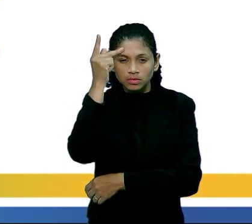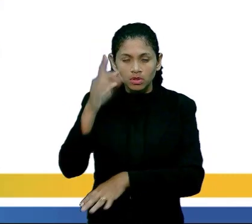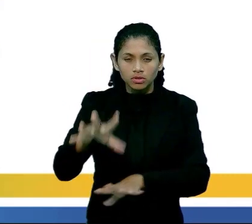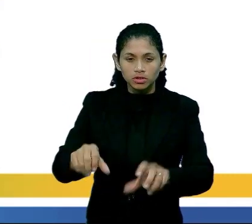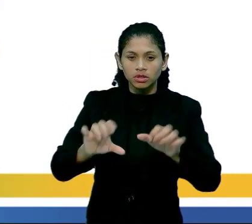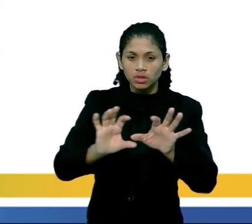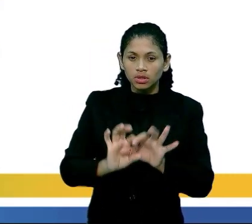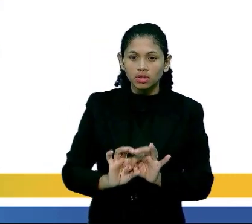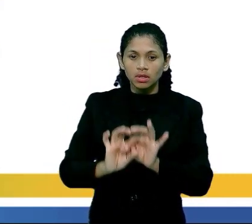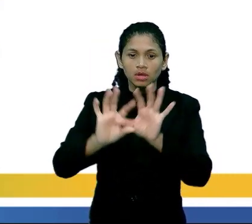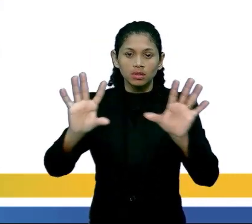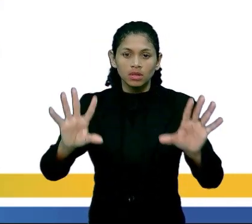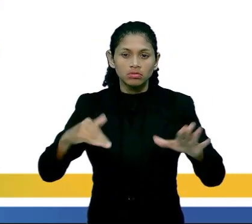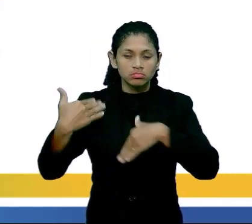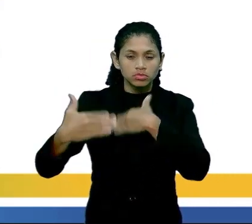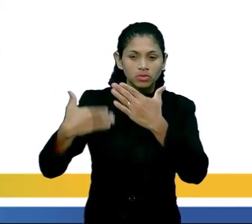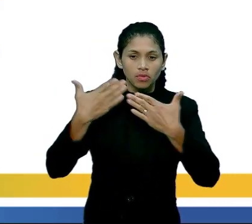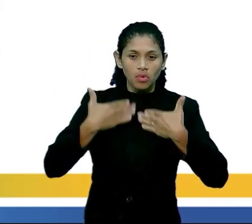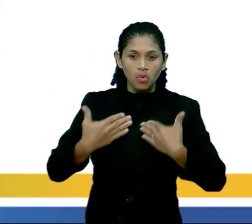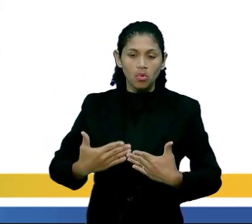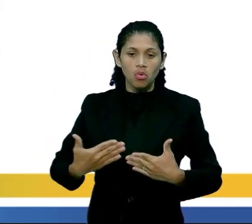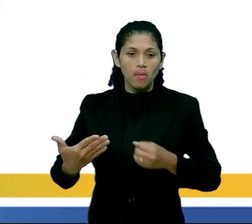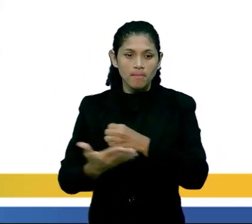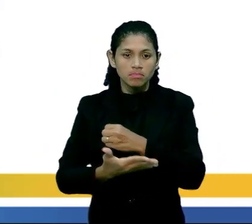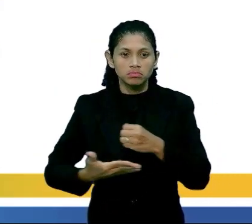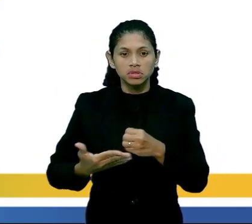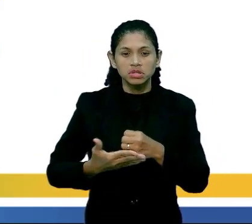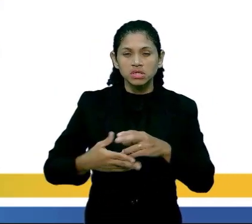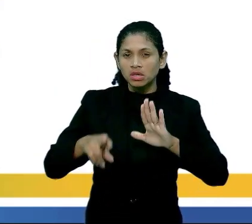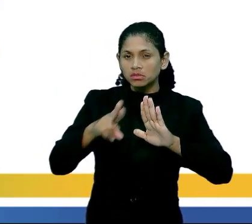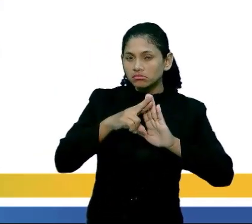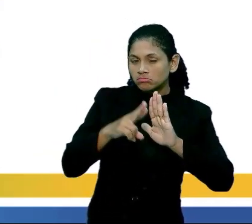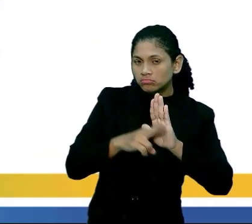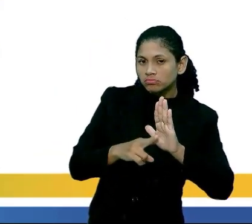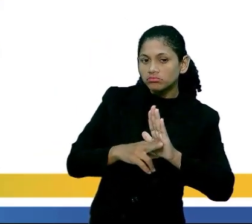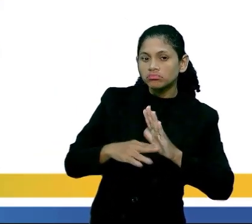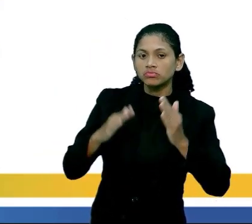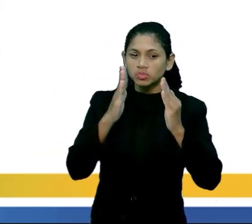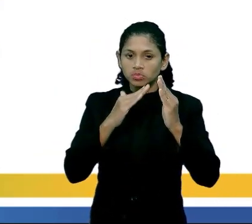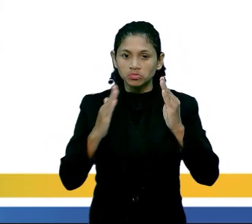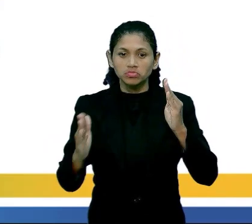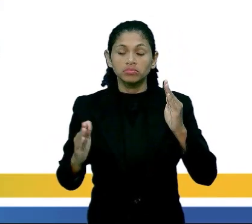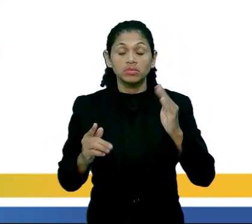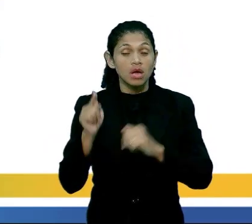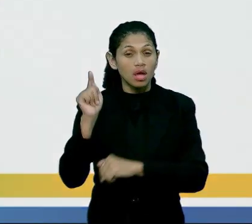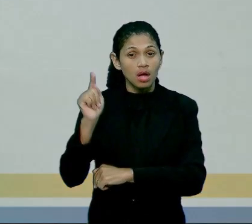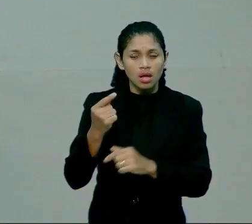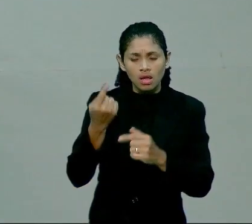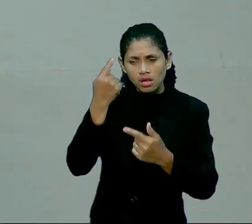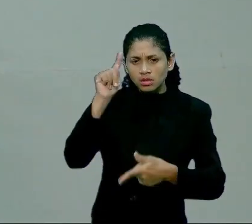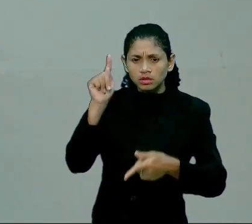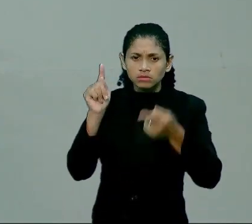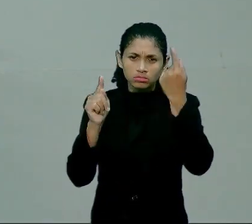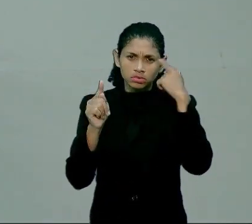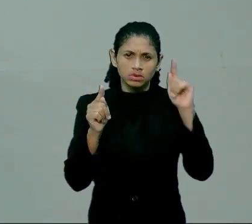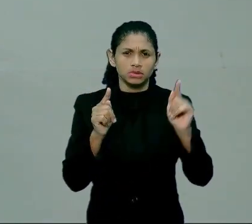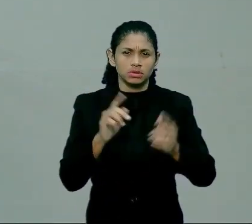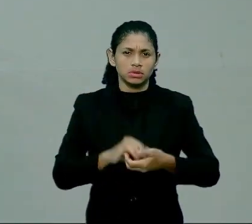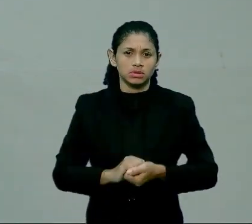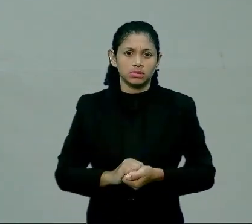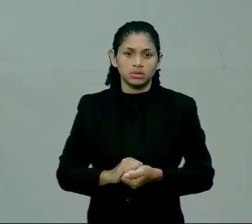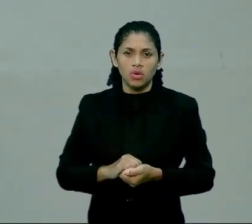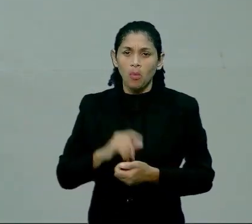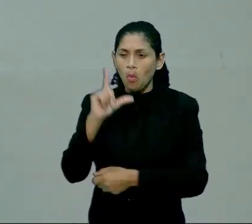seus corpos de acordo com critérios estéticos que elas mesmas criam e que recebem pouca influência do meio que vive. Pouca